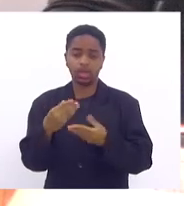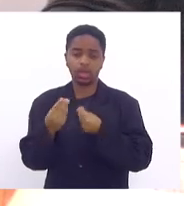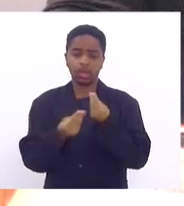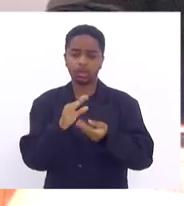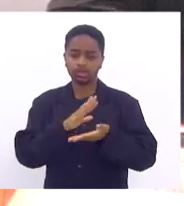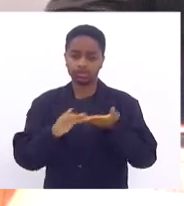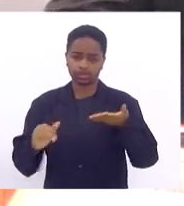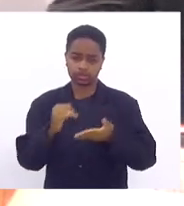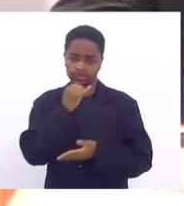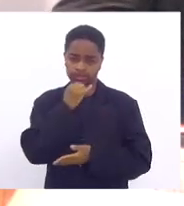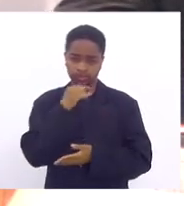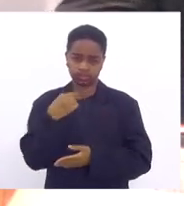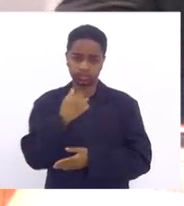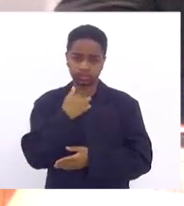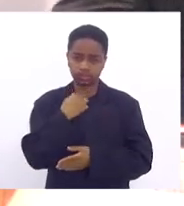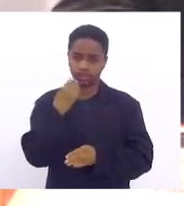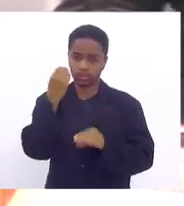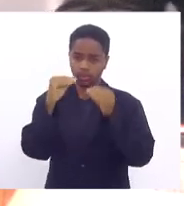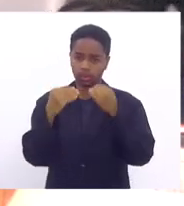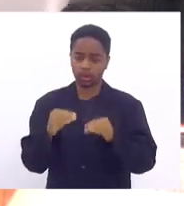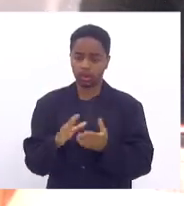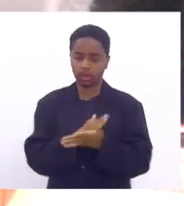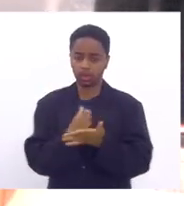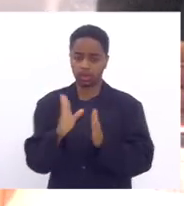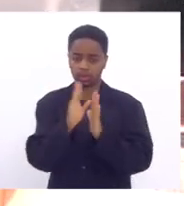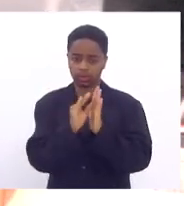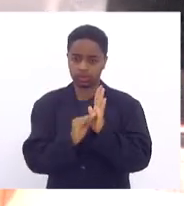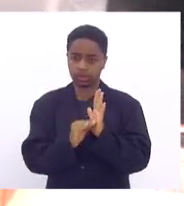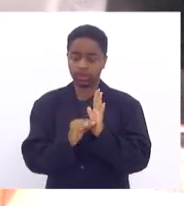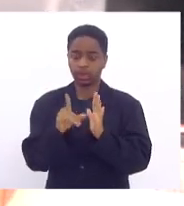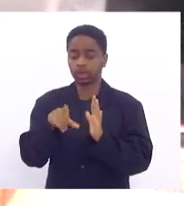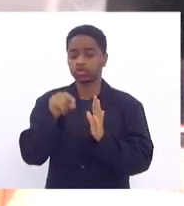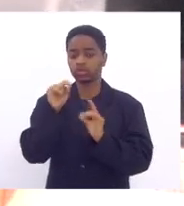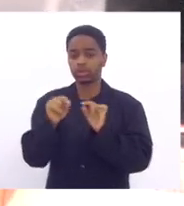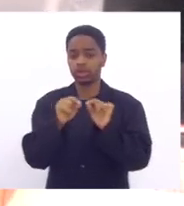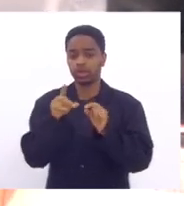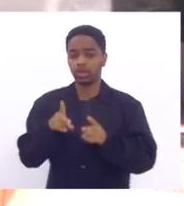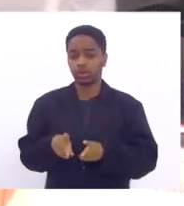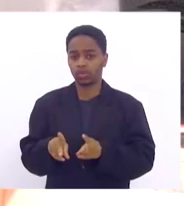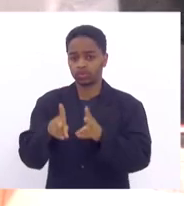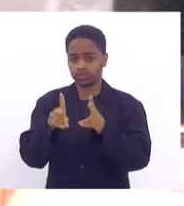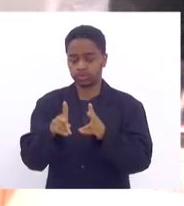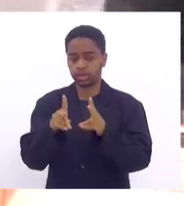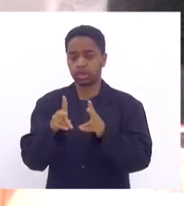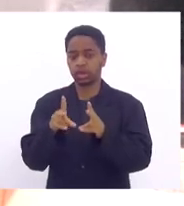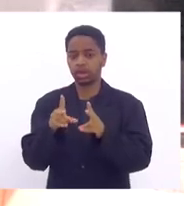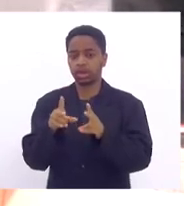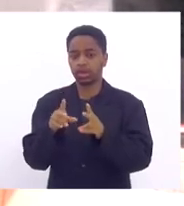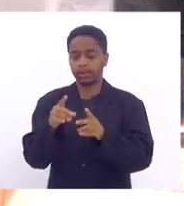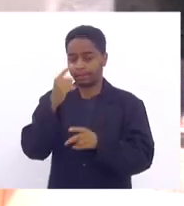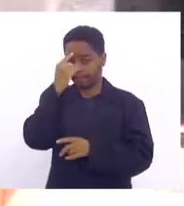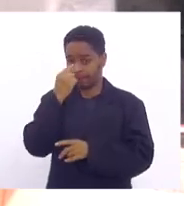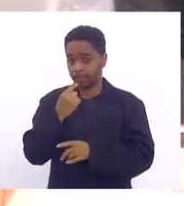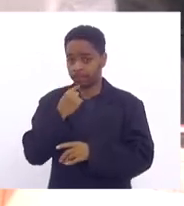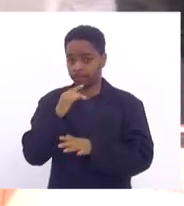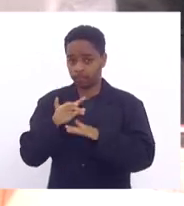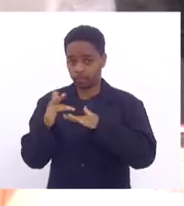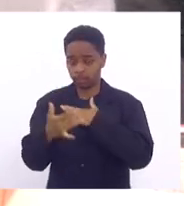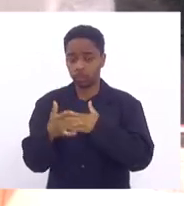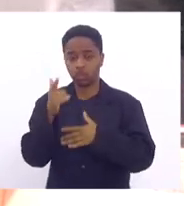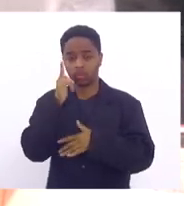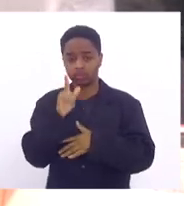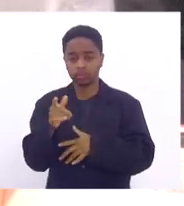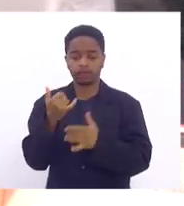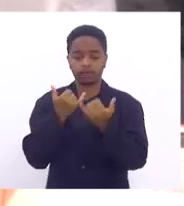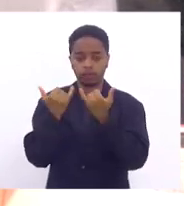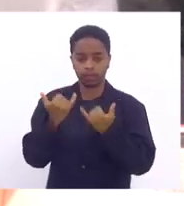serar sem pode postar novos conteúdos a opção seria manter essas contas permitir que eles continuem recebendo informações que